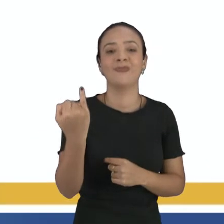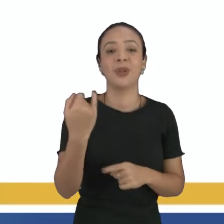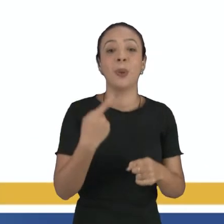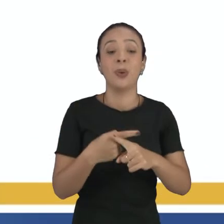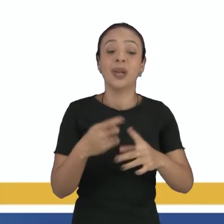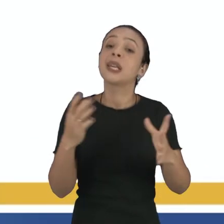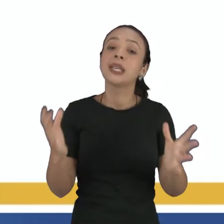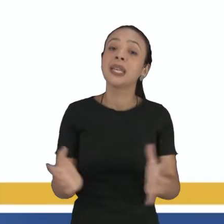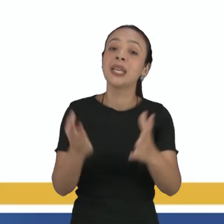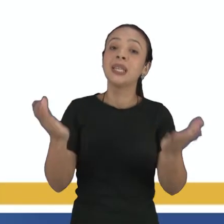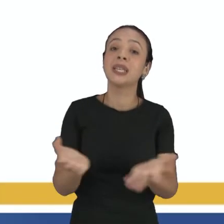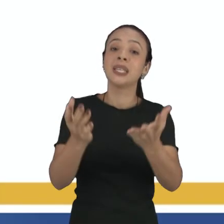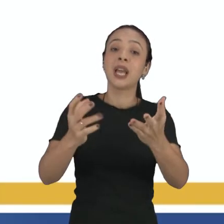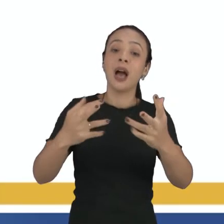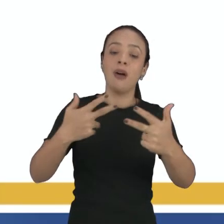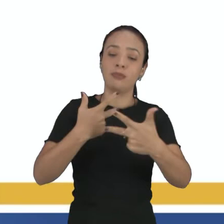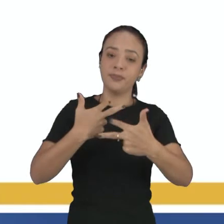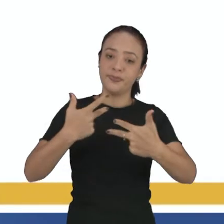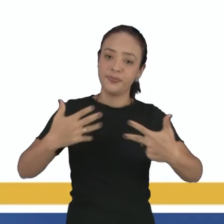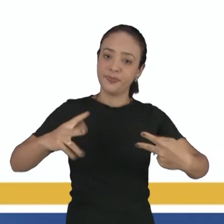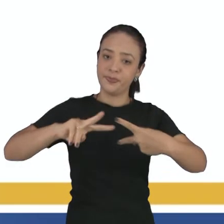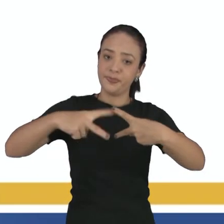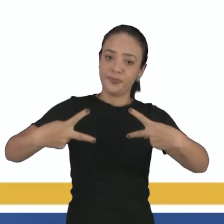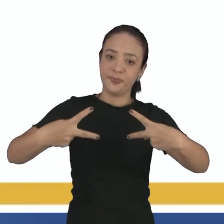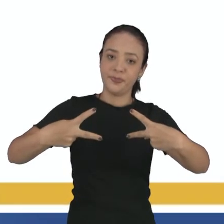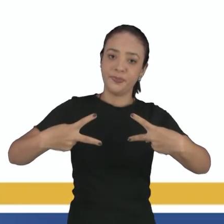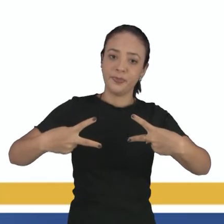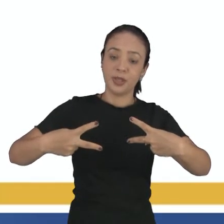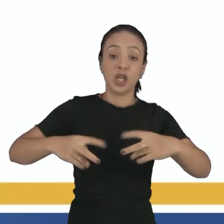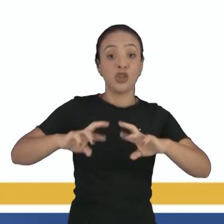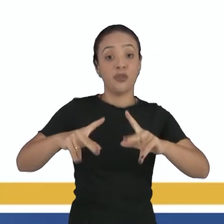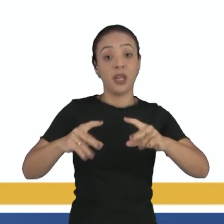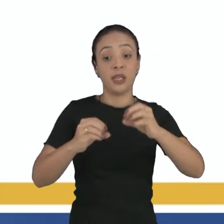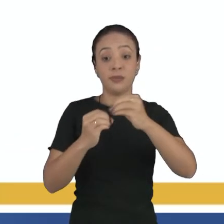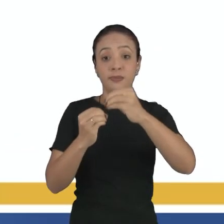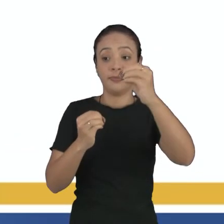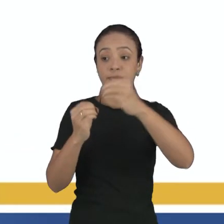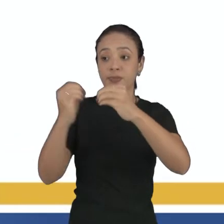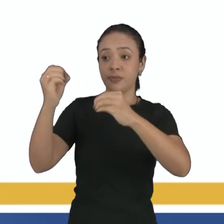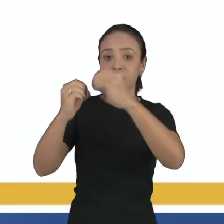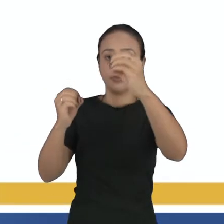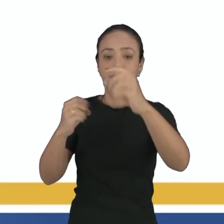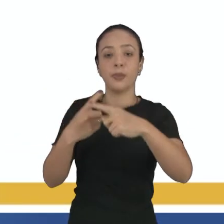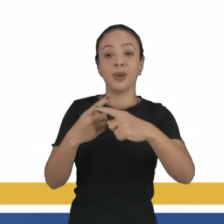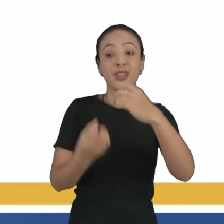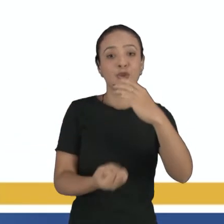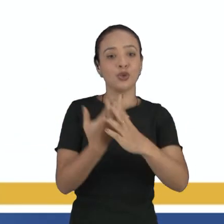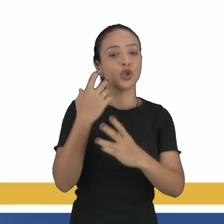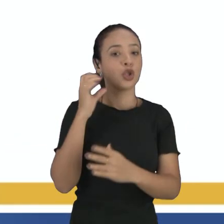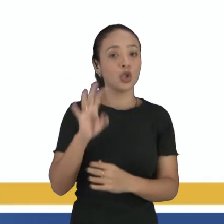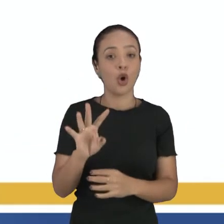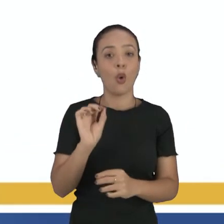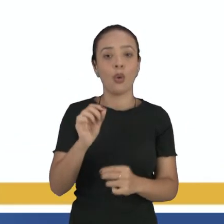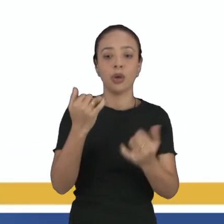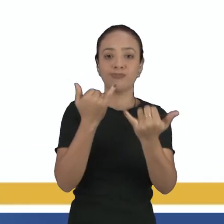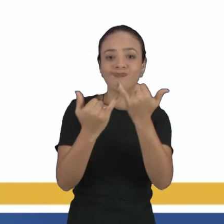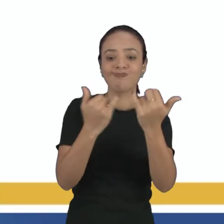que permite a variabilidade genética, tá? A assexuada não permite, são produzidos clones, tá?